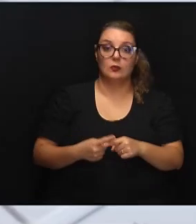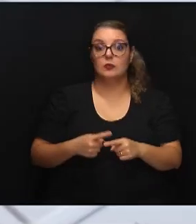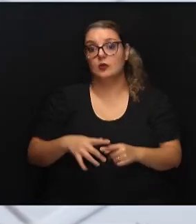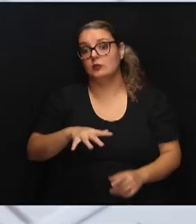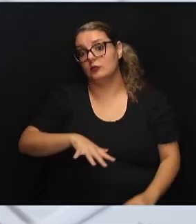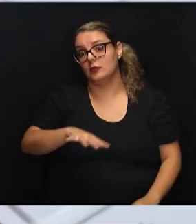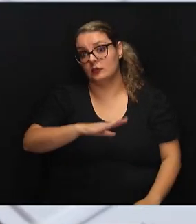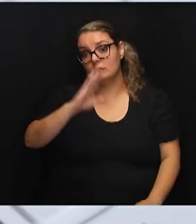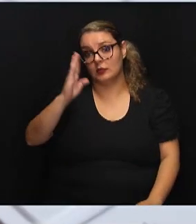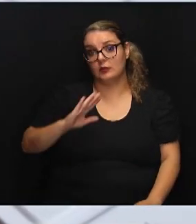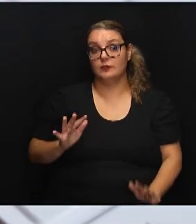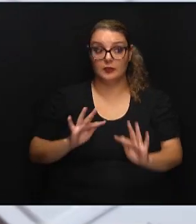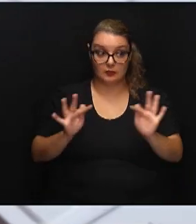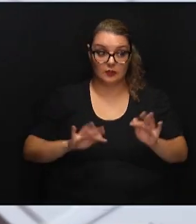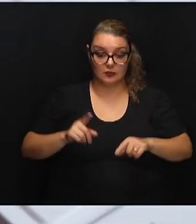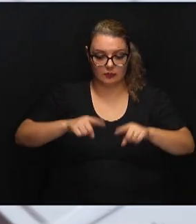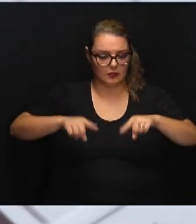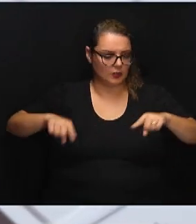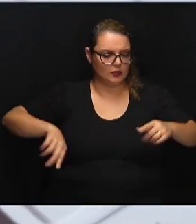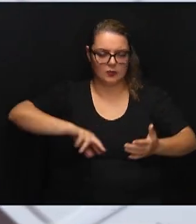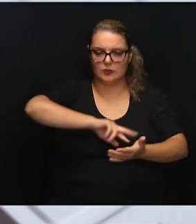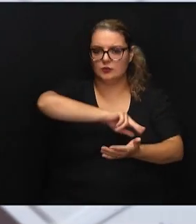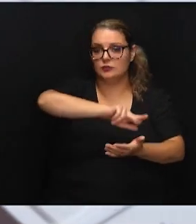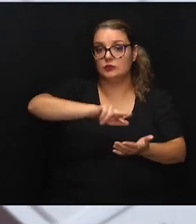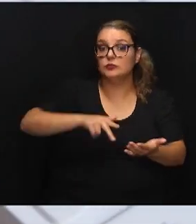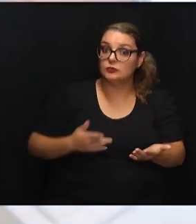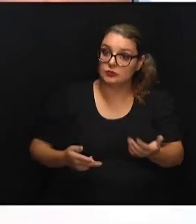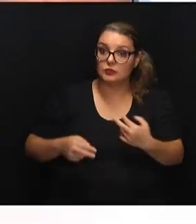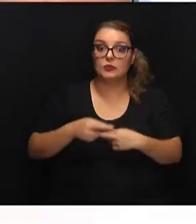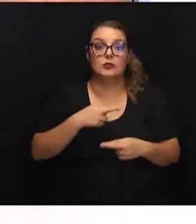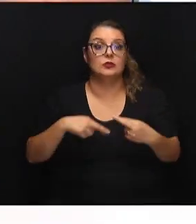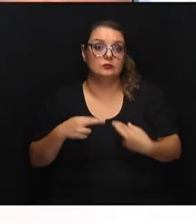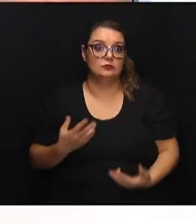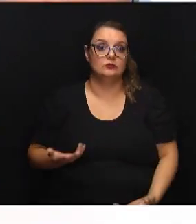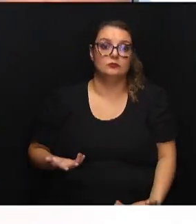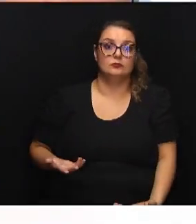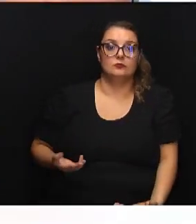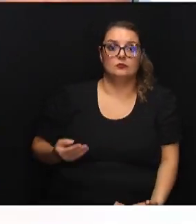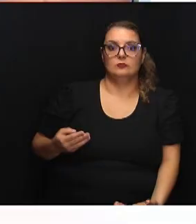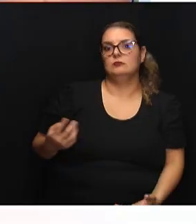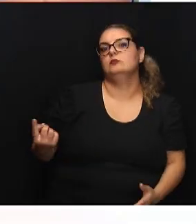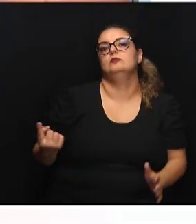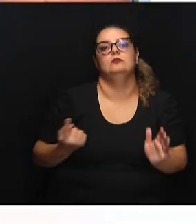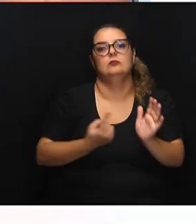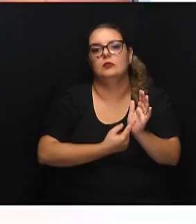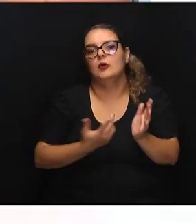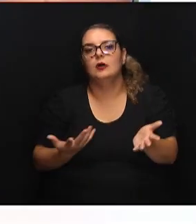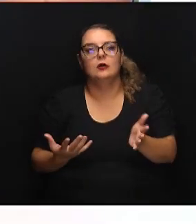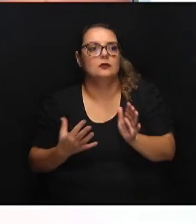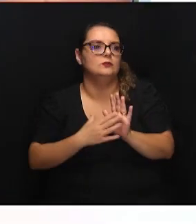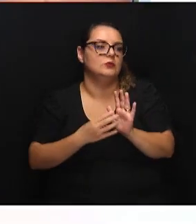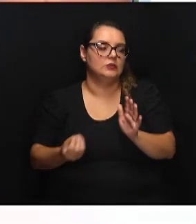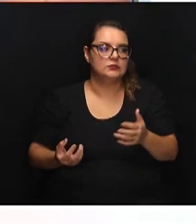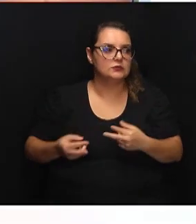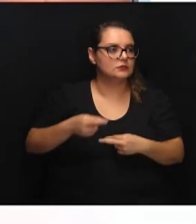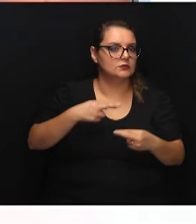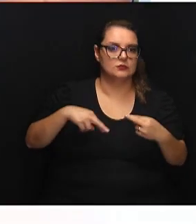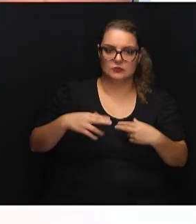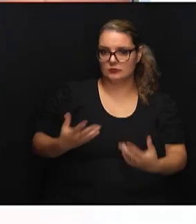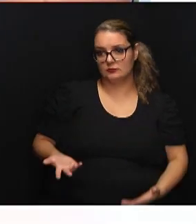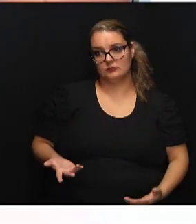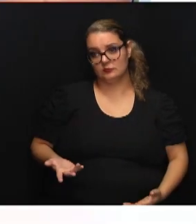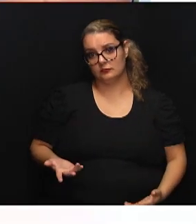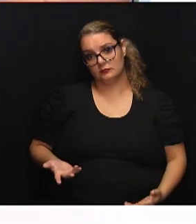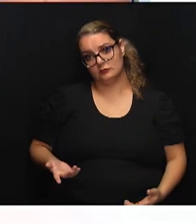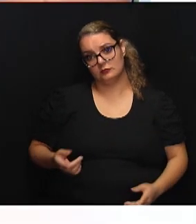brasileiro, felizmente, ele é bem diversificado em relação a marcas, em relação a modelos, em relação a